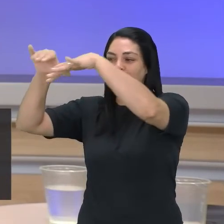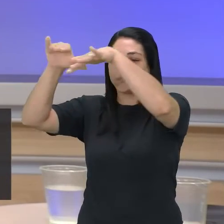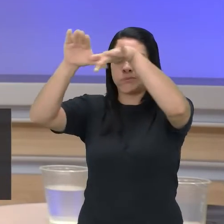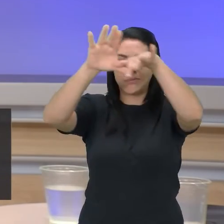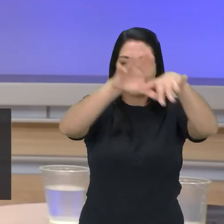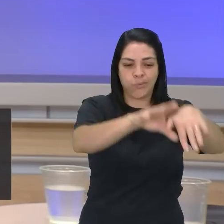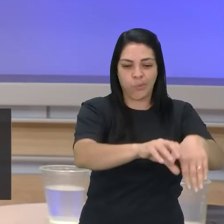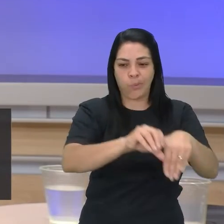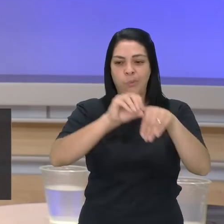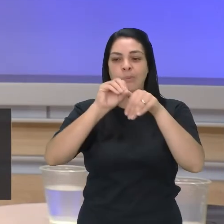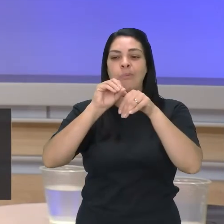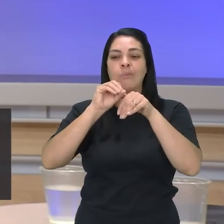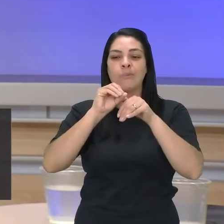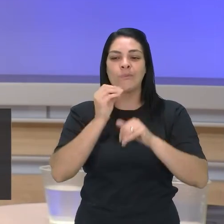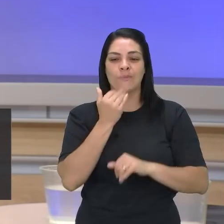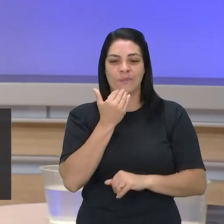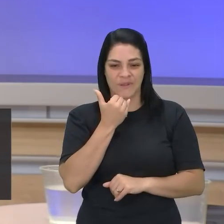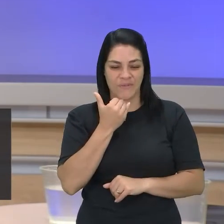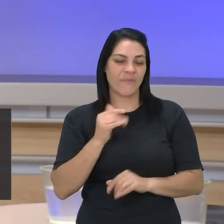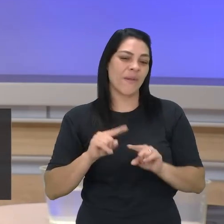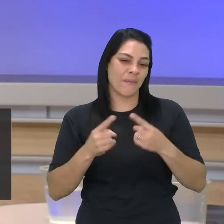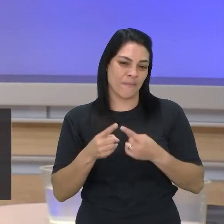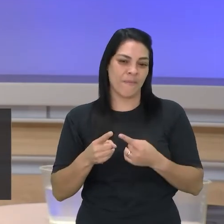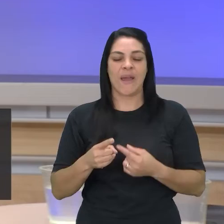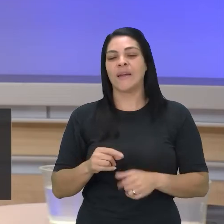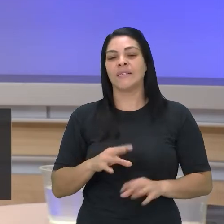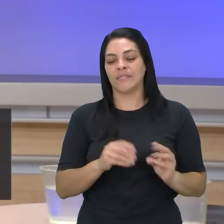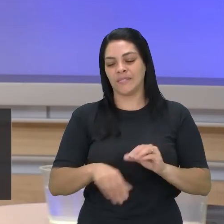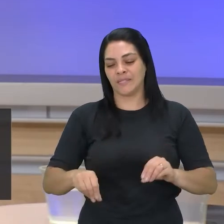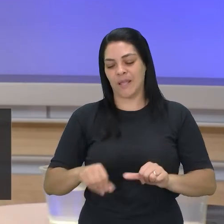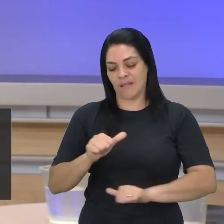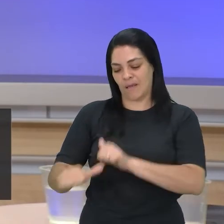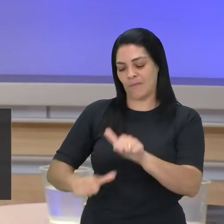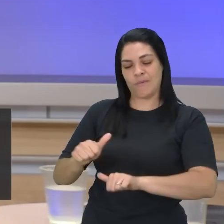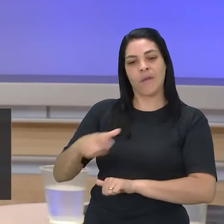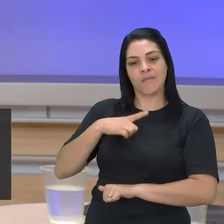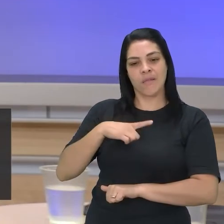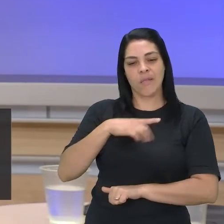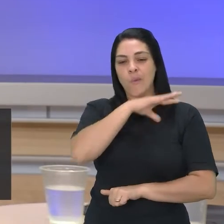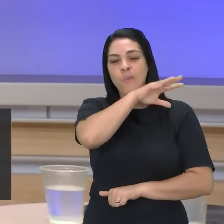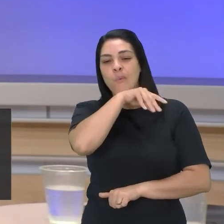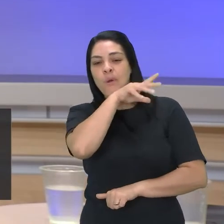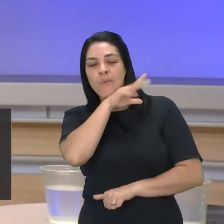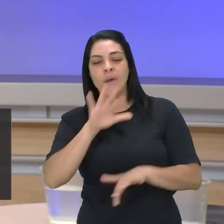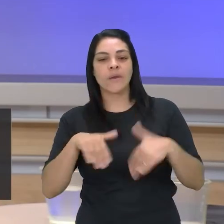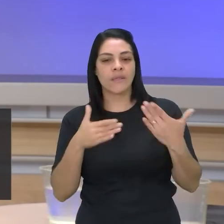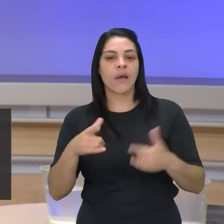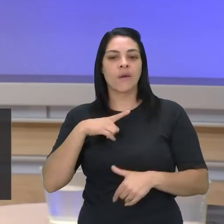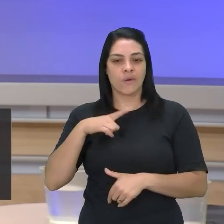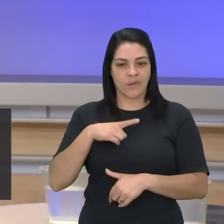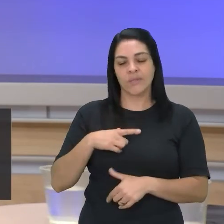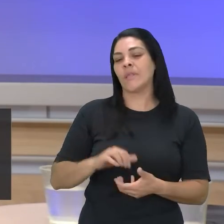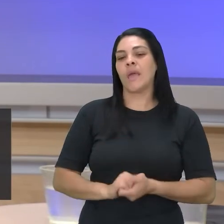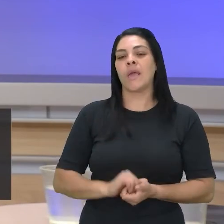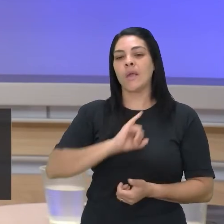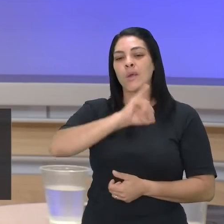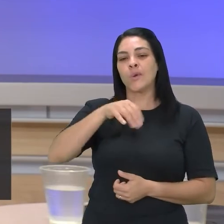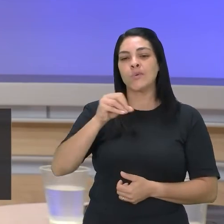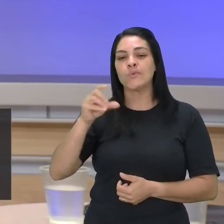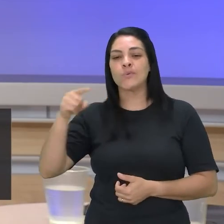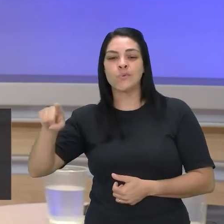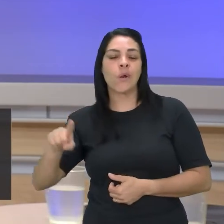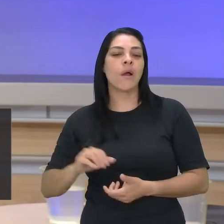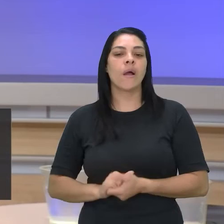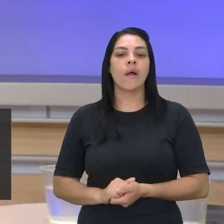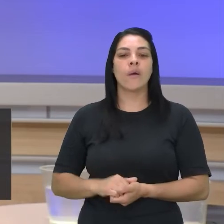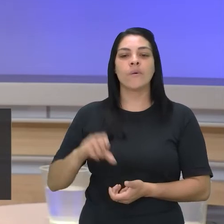girassol. No revolvimento do solo mesmo, a gente já, né, vem os bichinhos, então vem o João de Barro, vem o